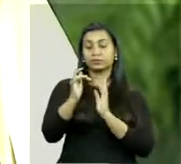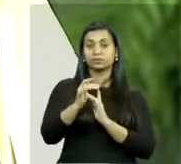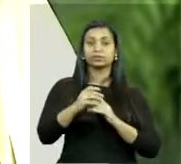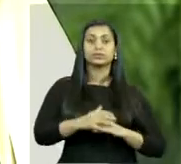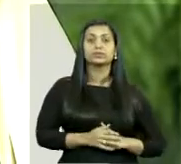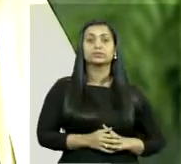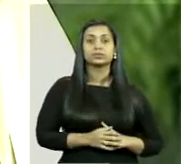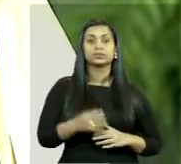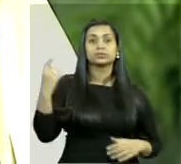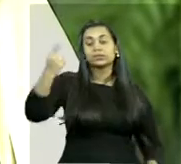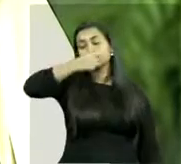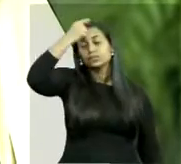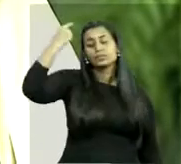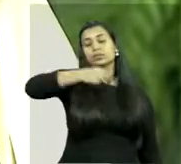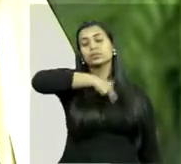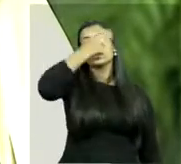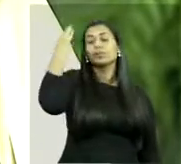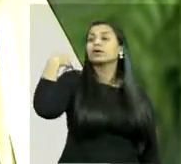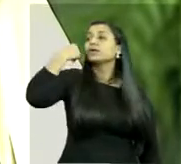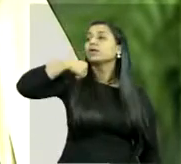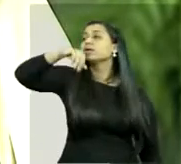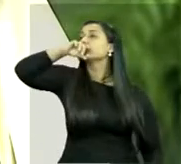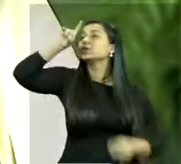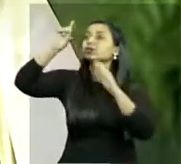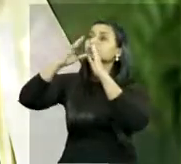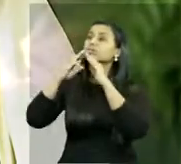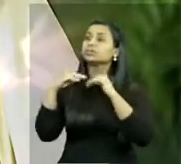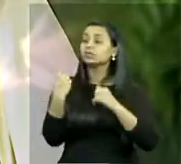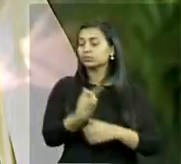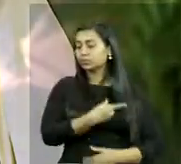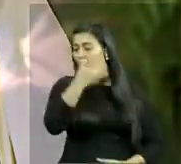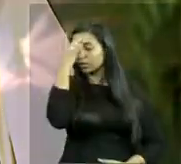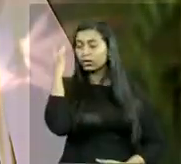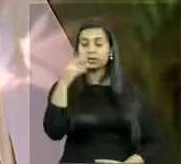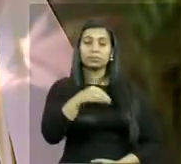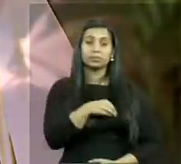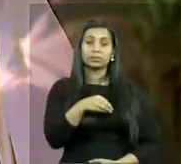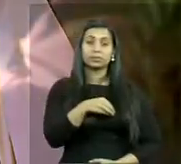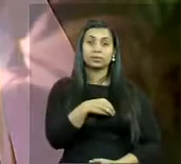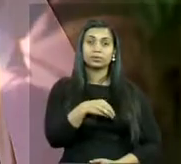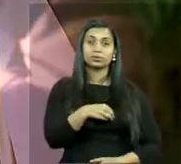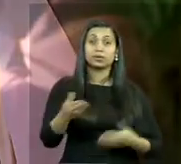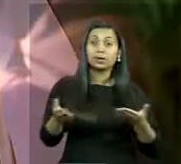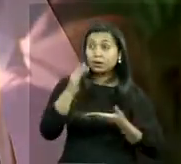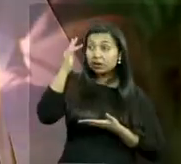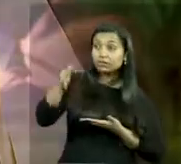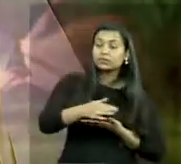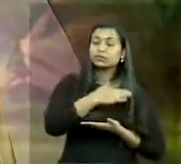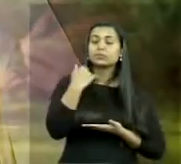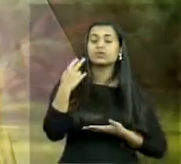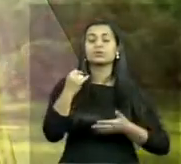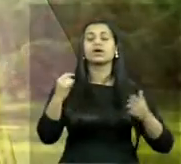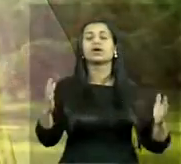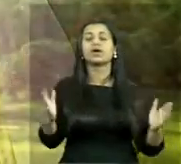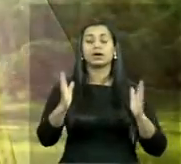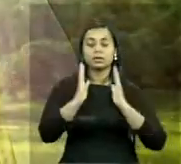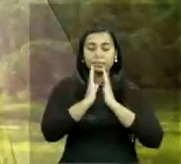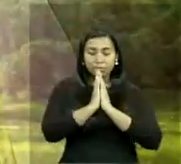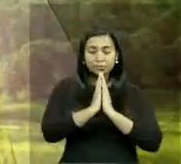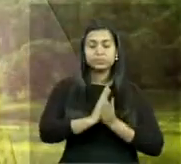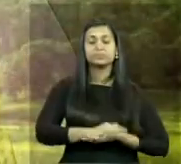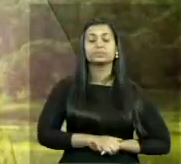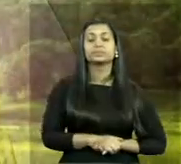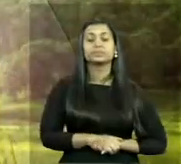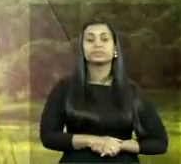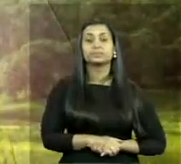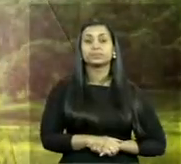do vosso ventre, Jesus. Santa Maria, Mãe de Deus, rogai por nós, pecadores, agora e na hora